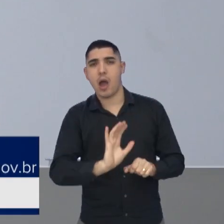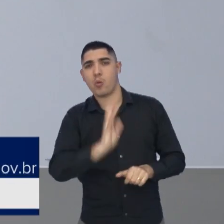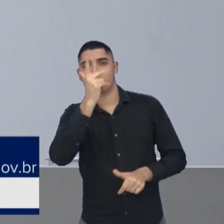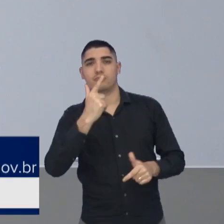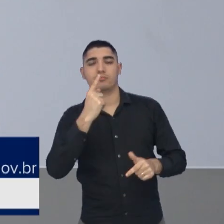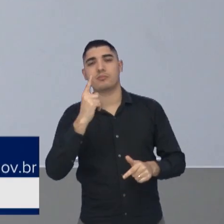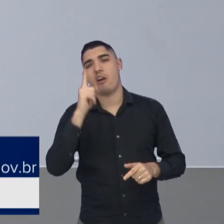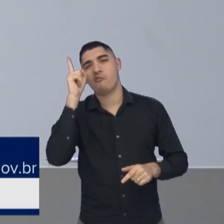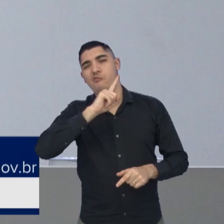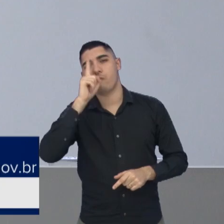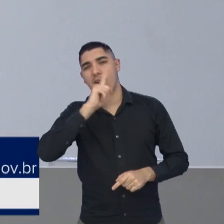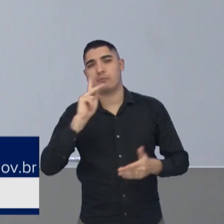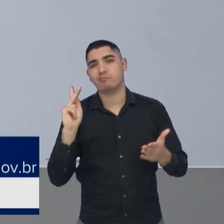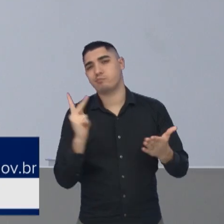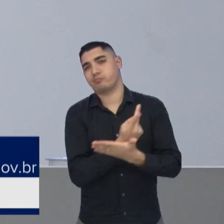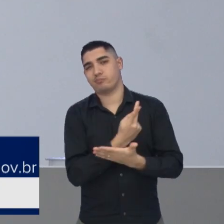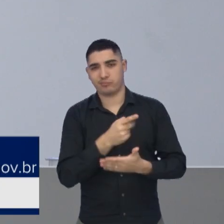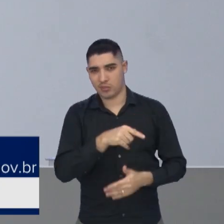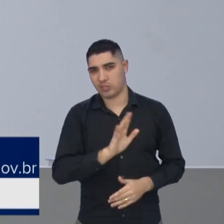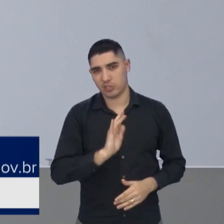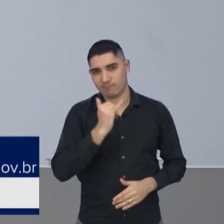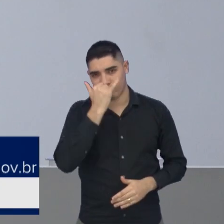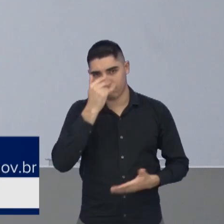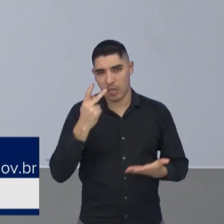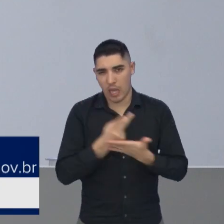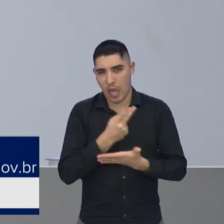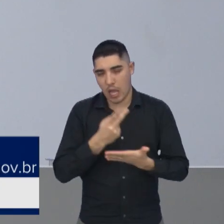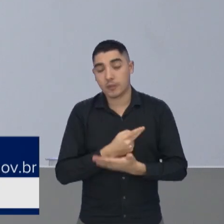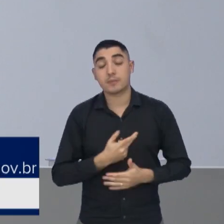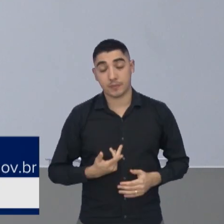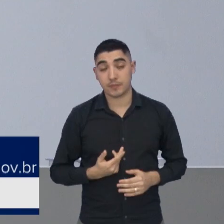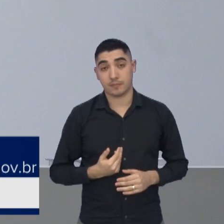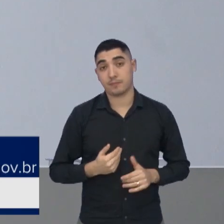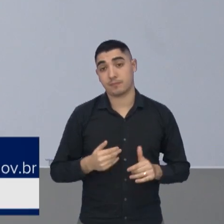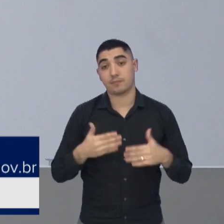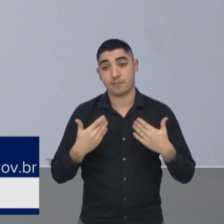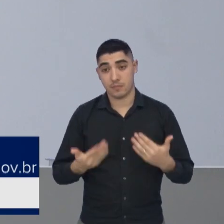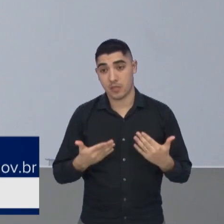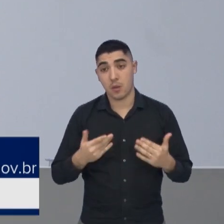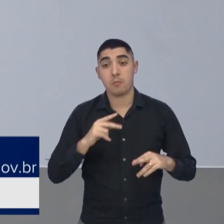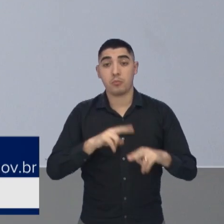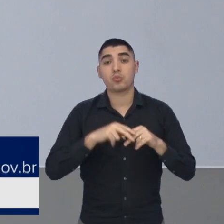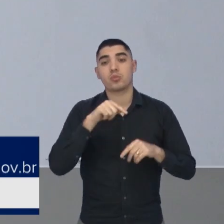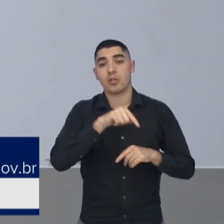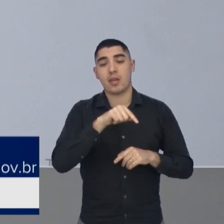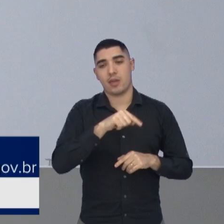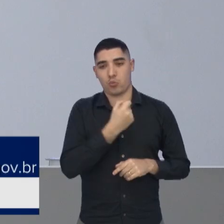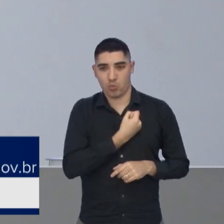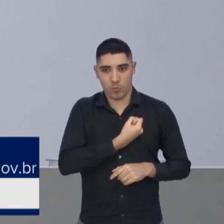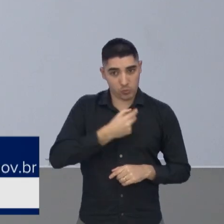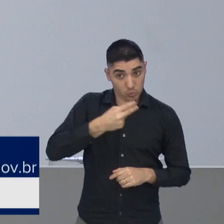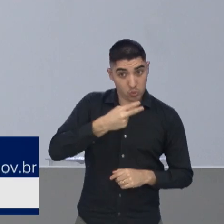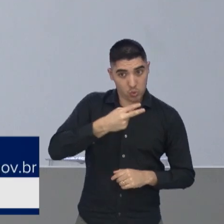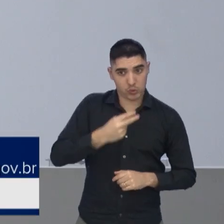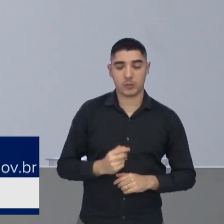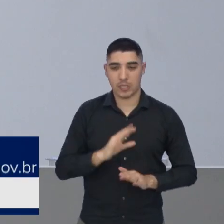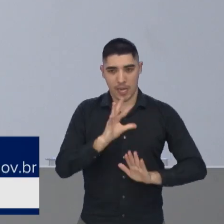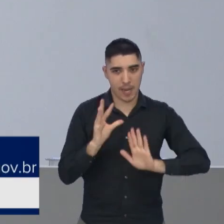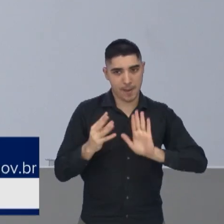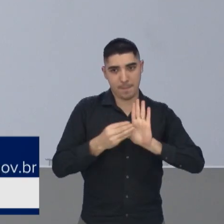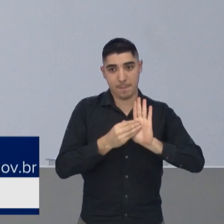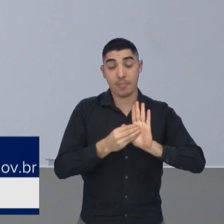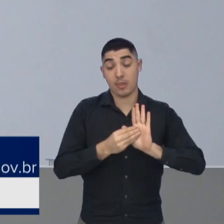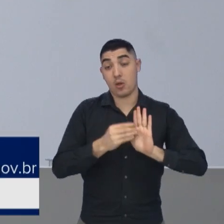erro de numeração do protocolo das emendas, emitindo o número 2.